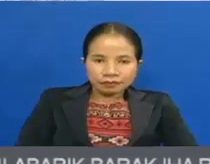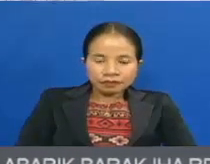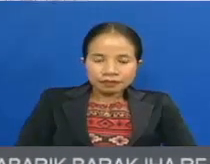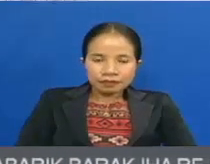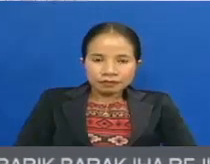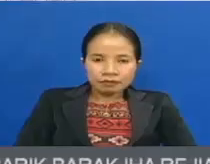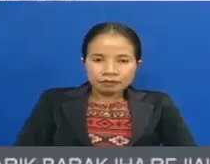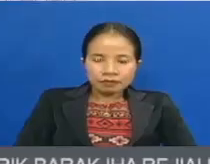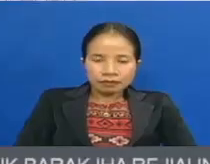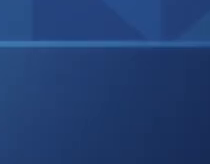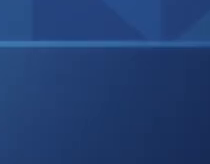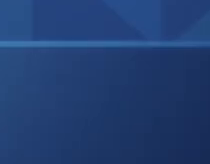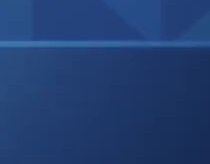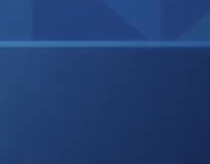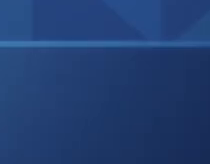Santos, RTTL.